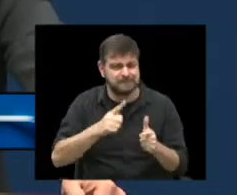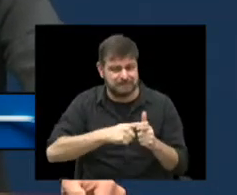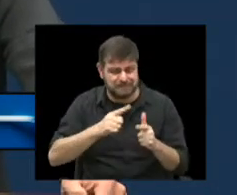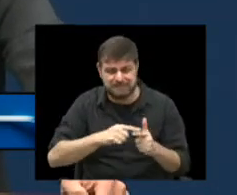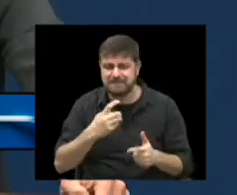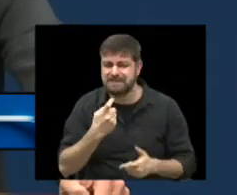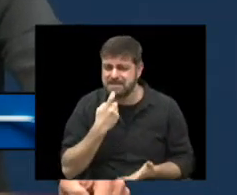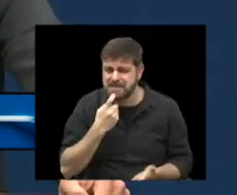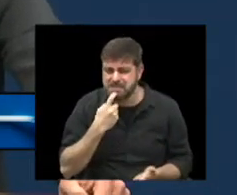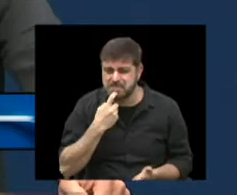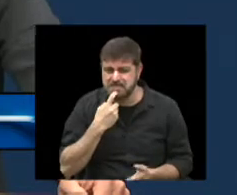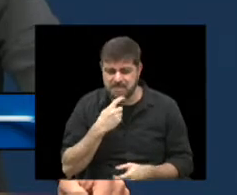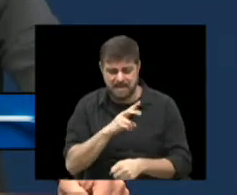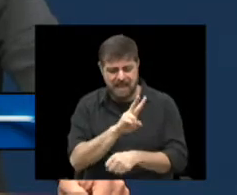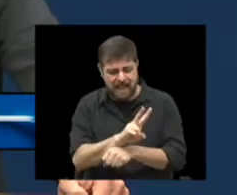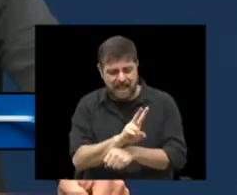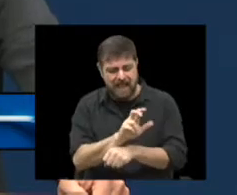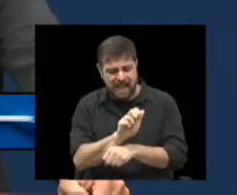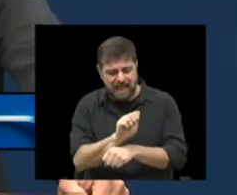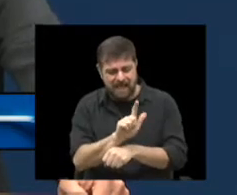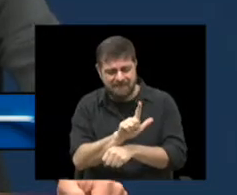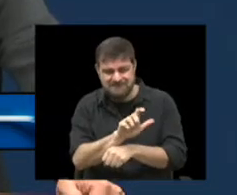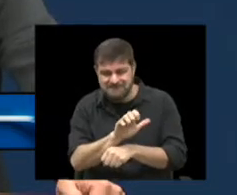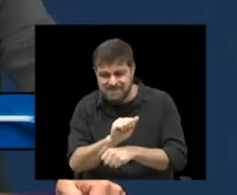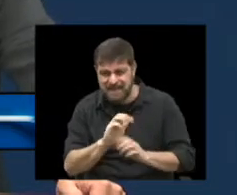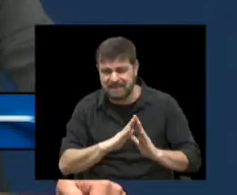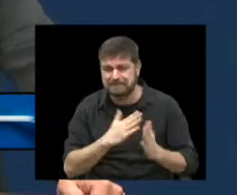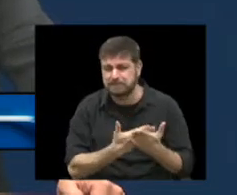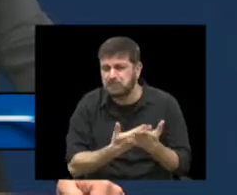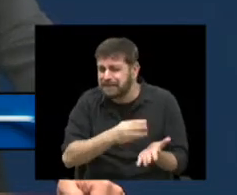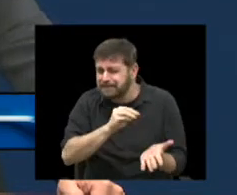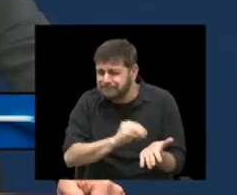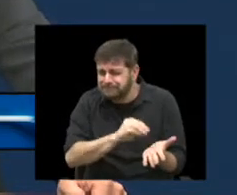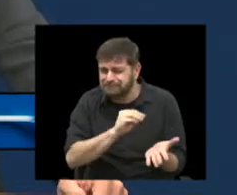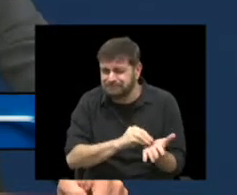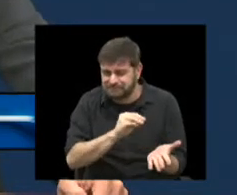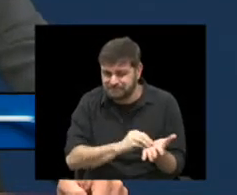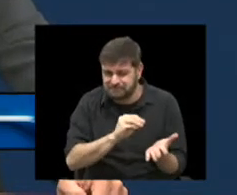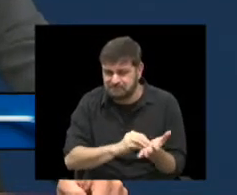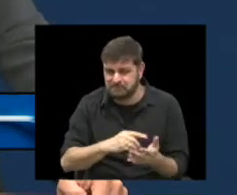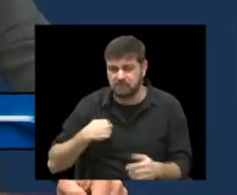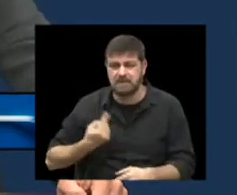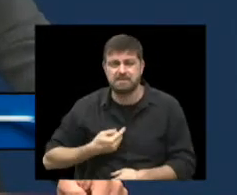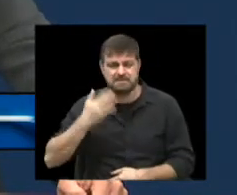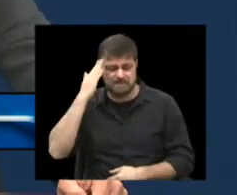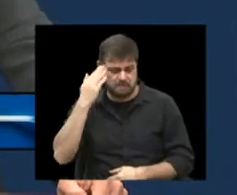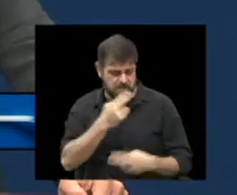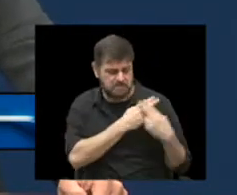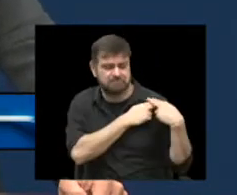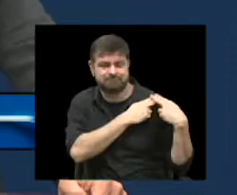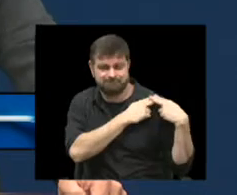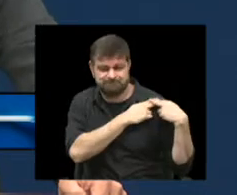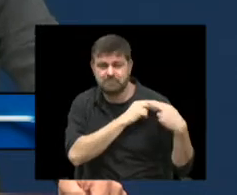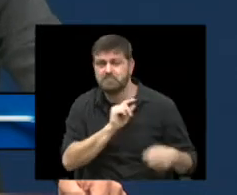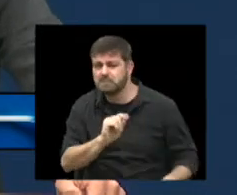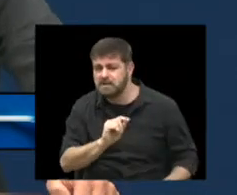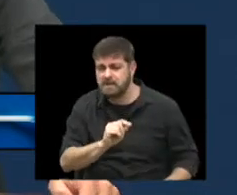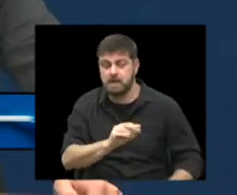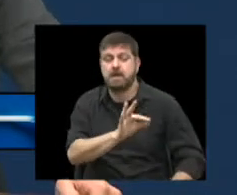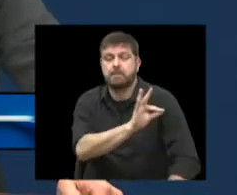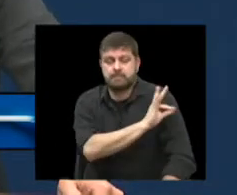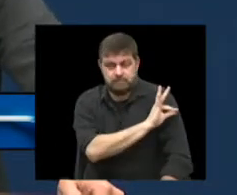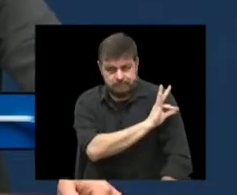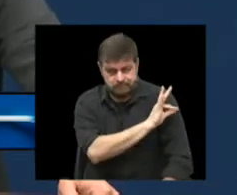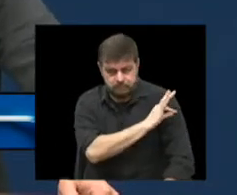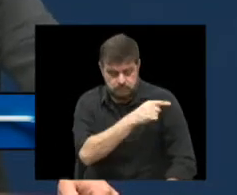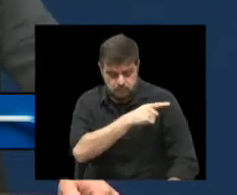Campinas enfrenta. Nós sabemos, evidentemente, da maior responsabilidade da Prefeitura, que é quem tem que garantir que essas